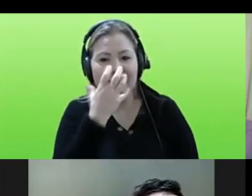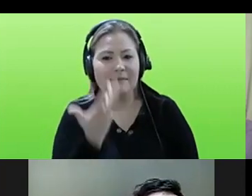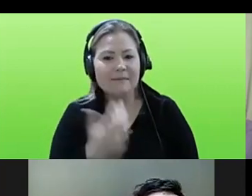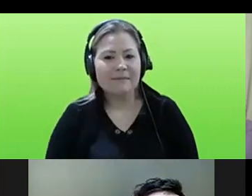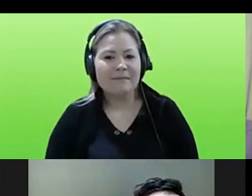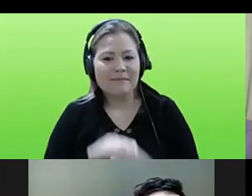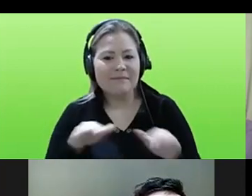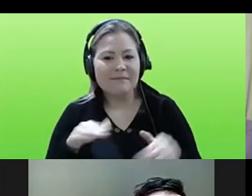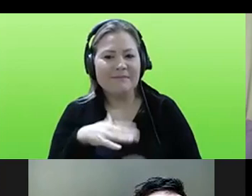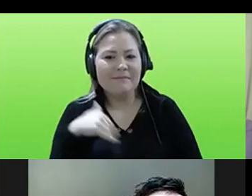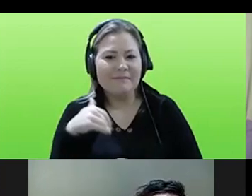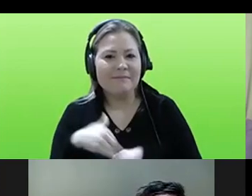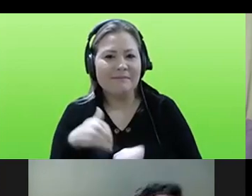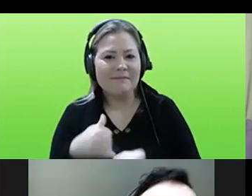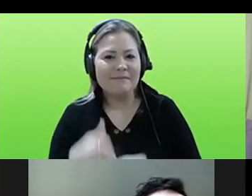Tá fechado, Nitamar.